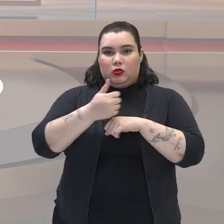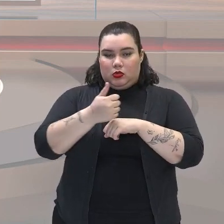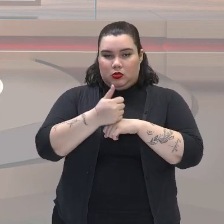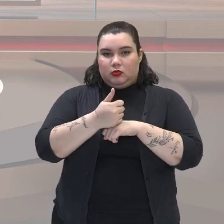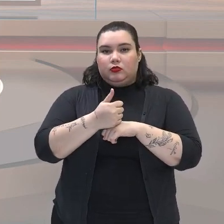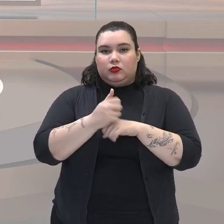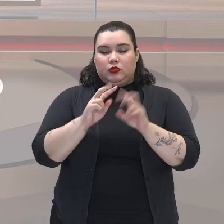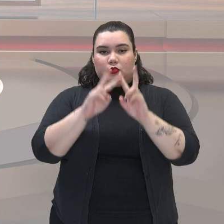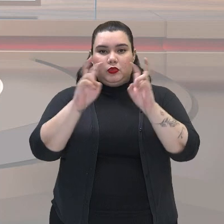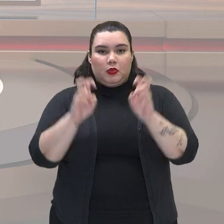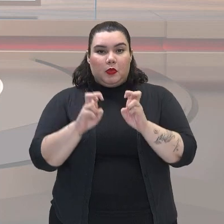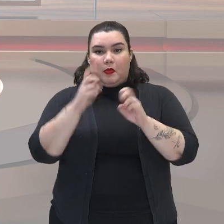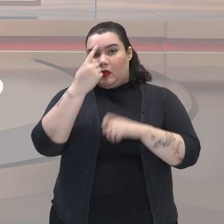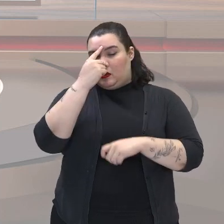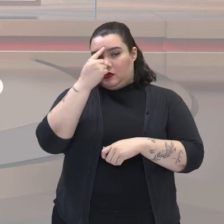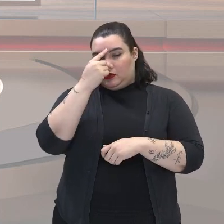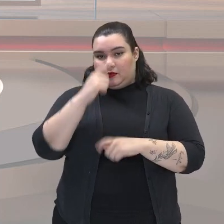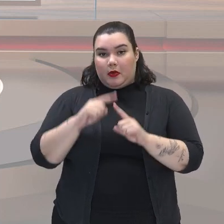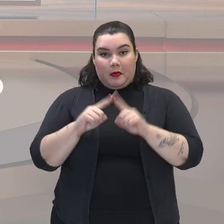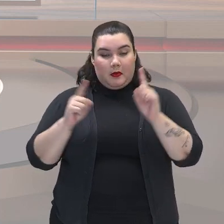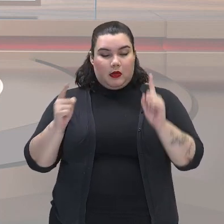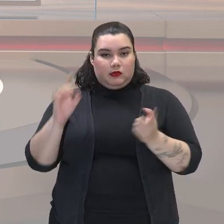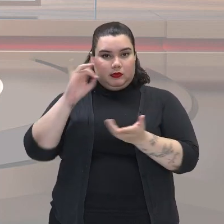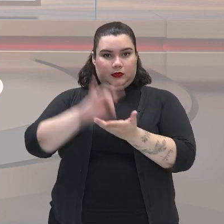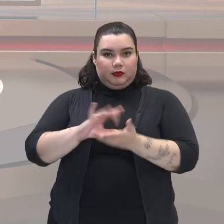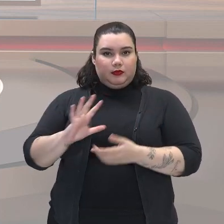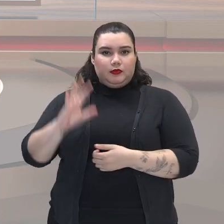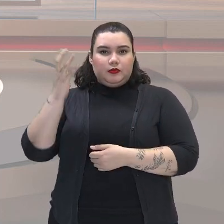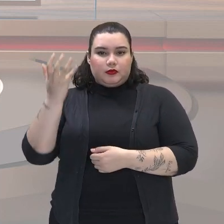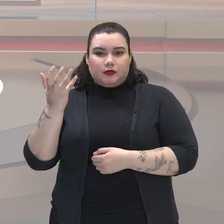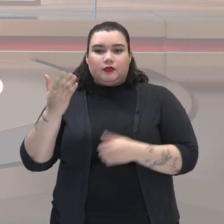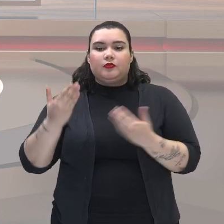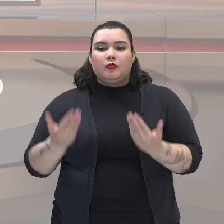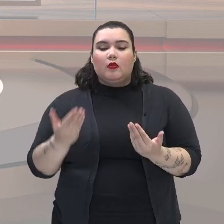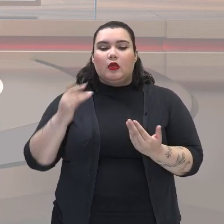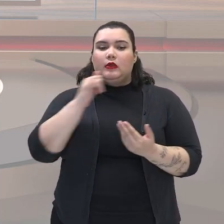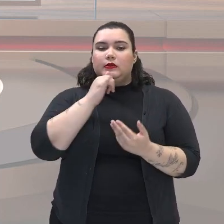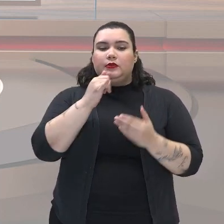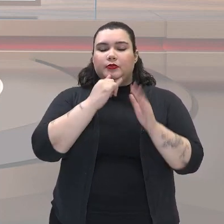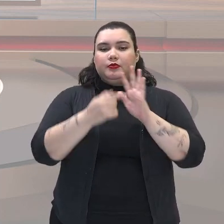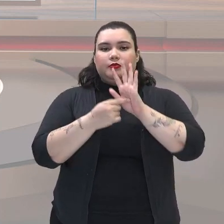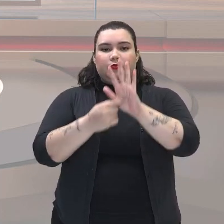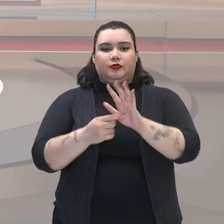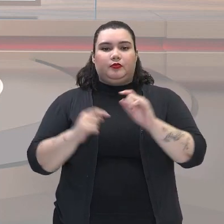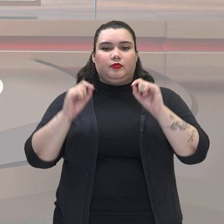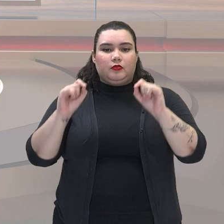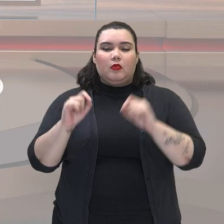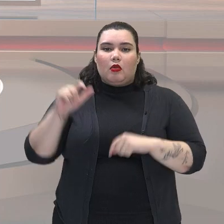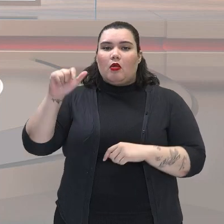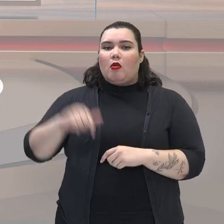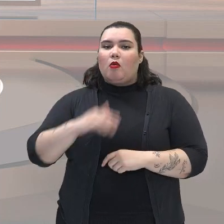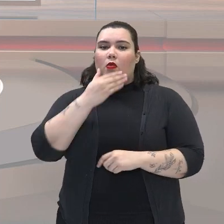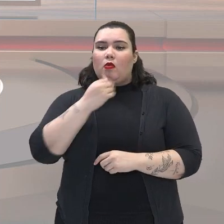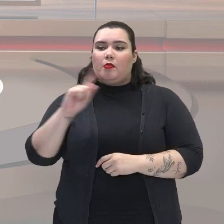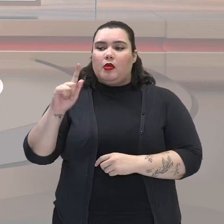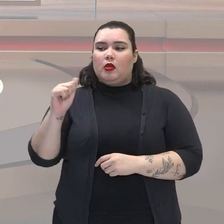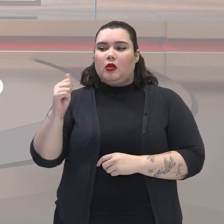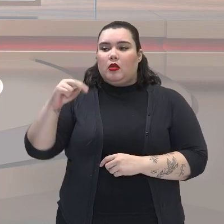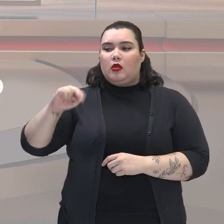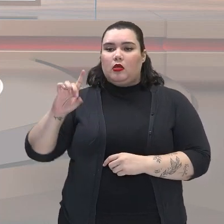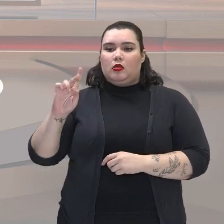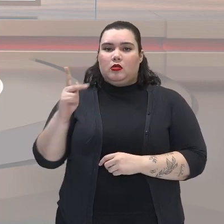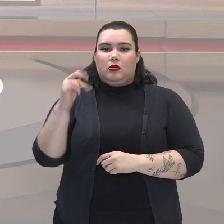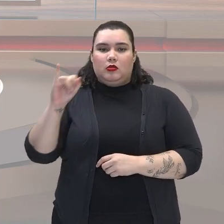sobre a Índia. Mas para que isso acontecesse, nomes como, por exemplo, que nós acabamos de citar, Mahatma Gandhi, foram